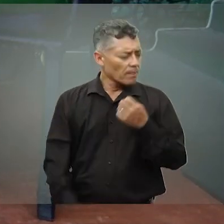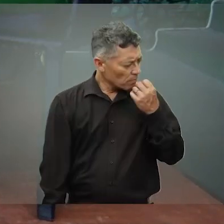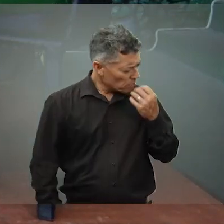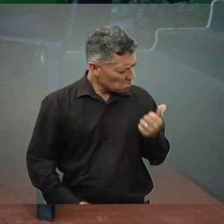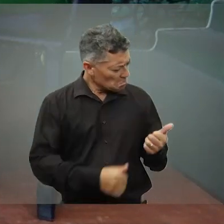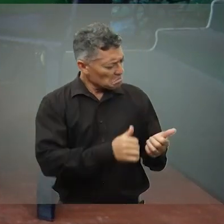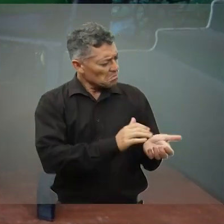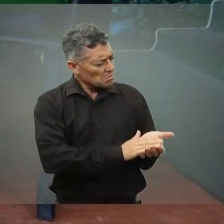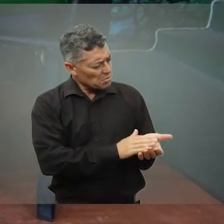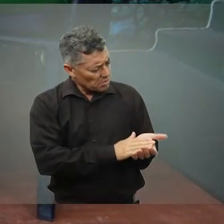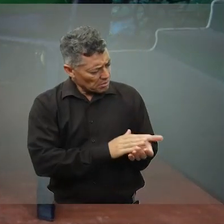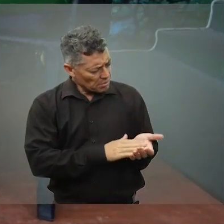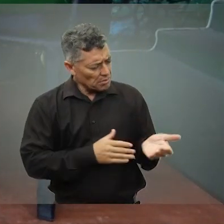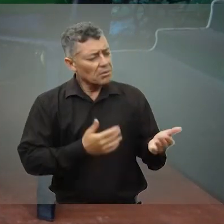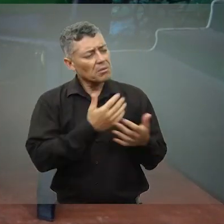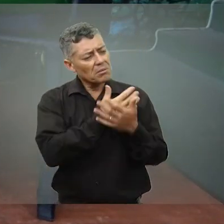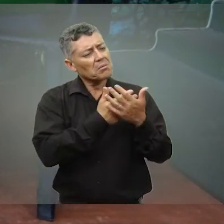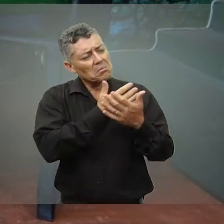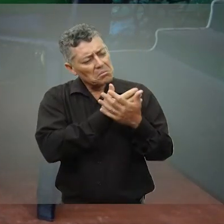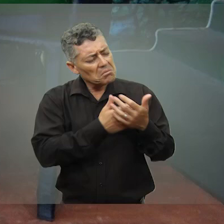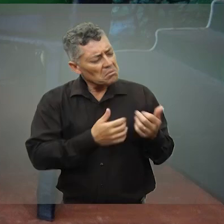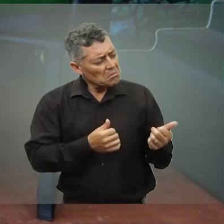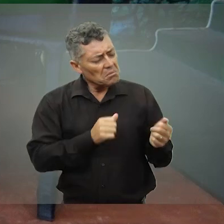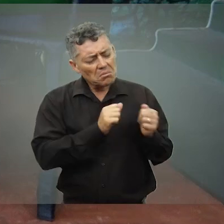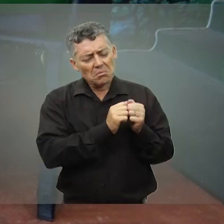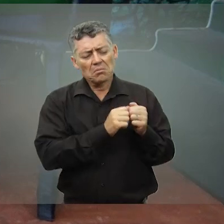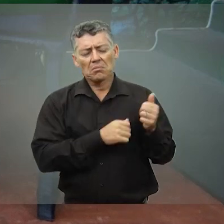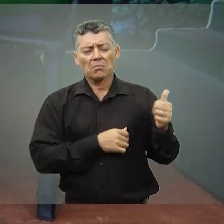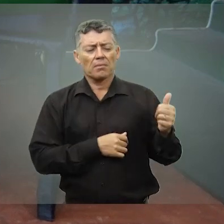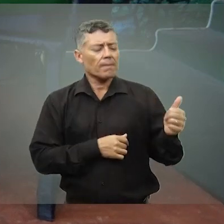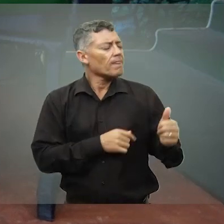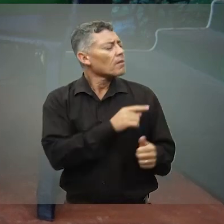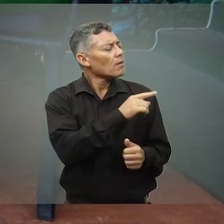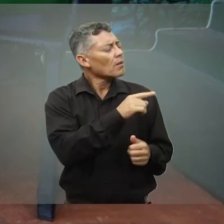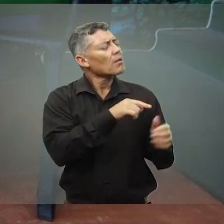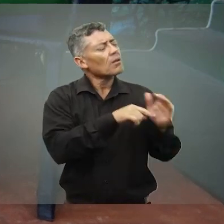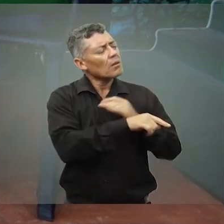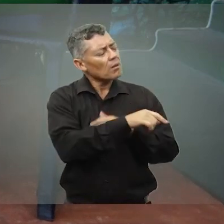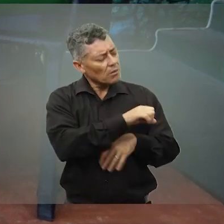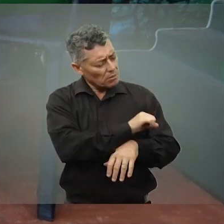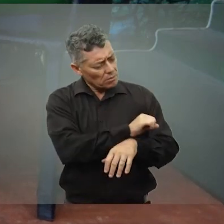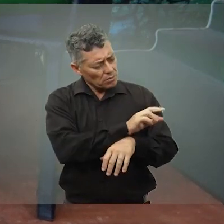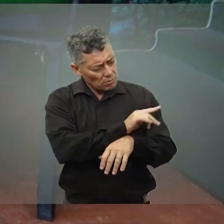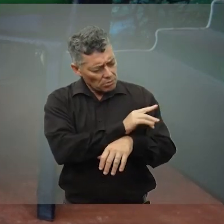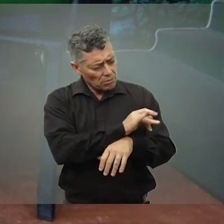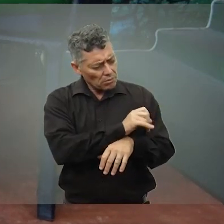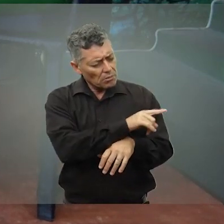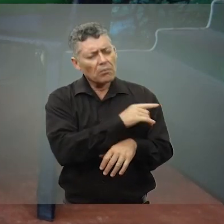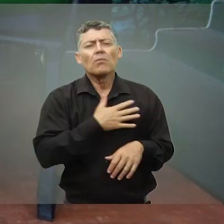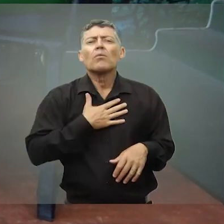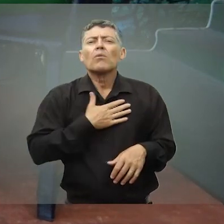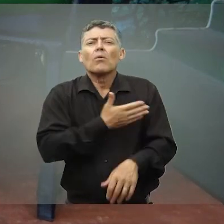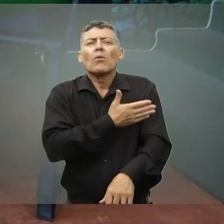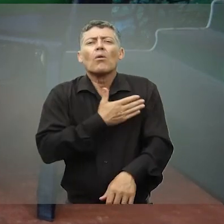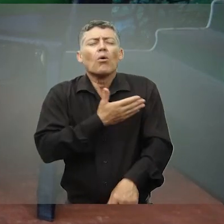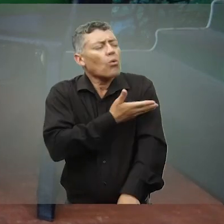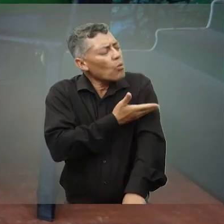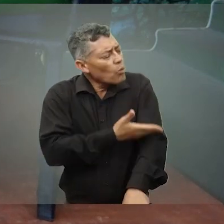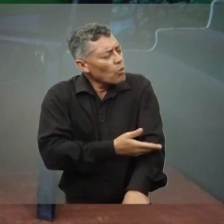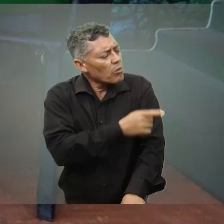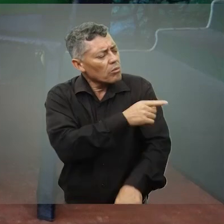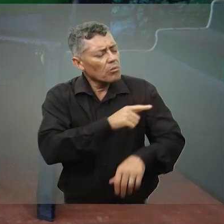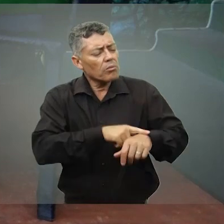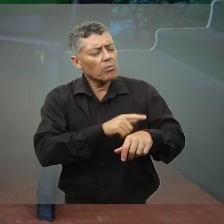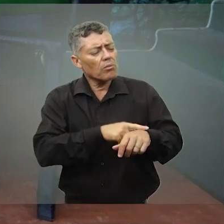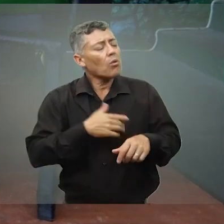Também todo mundo conhece e canta. Sim, junto, com né, Serginho? Certeza, com certeza. E Serginho, você já costuma, assim, já esse tempo todo de carreira, Você tem um período,